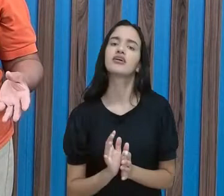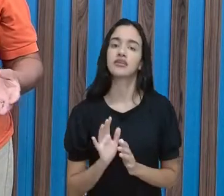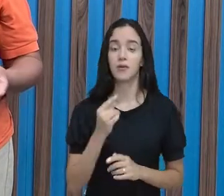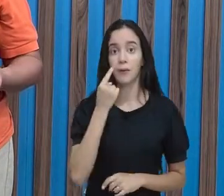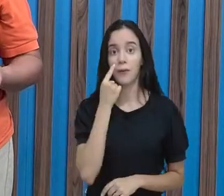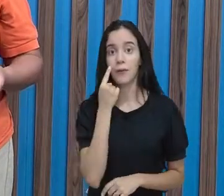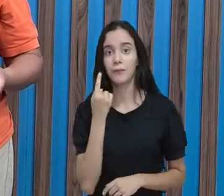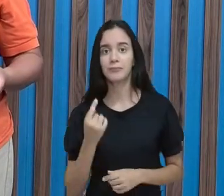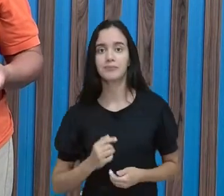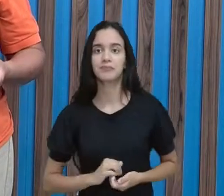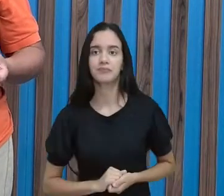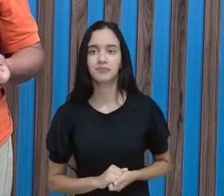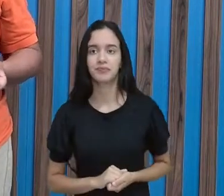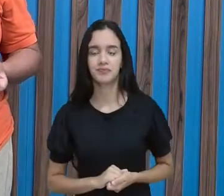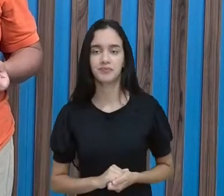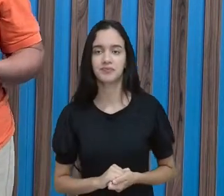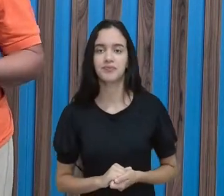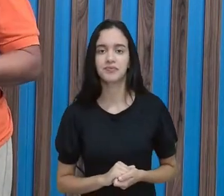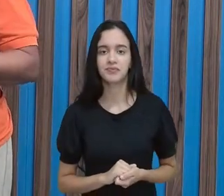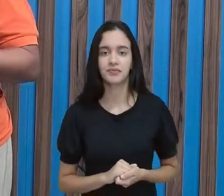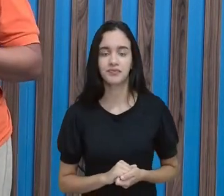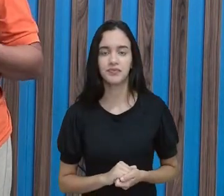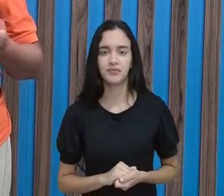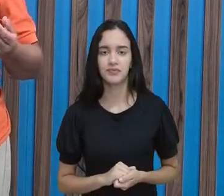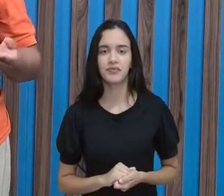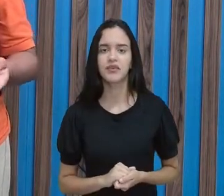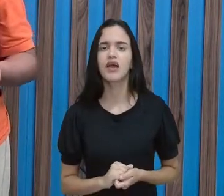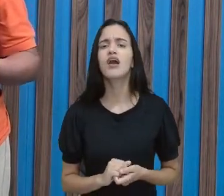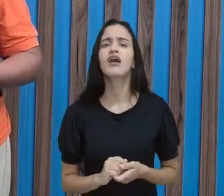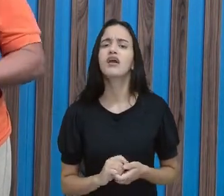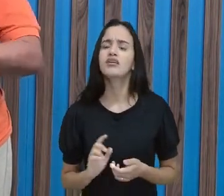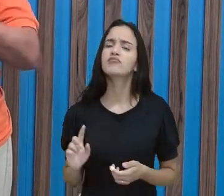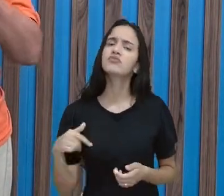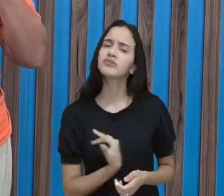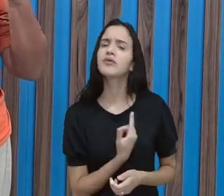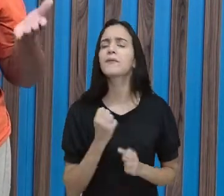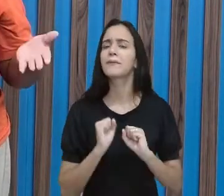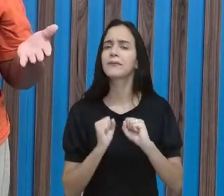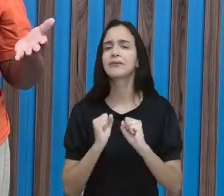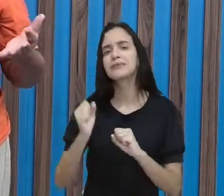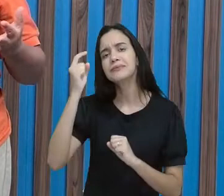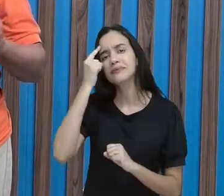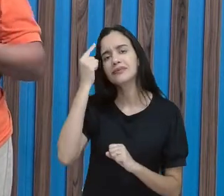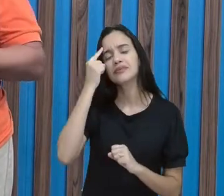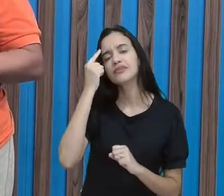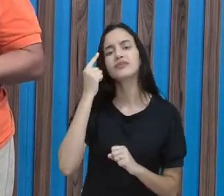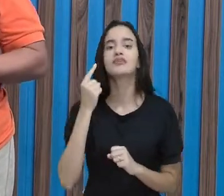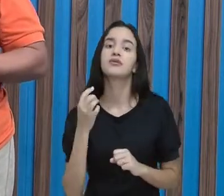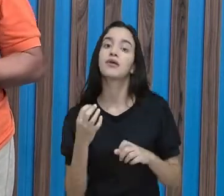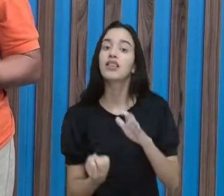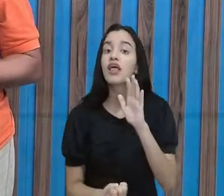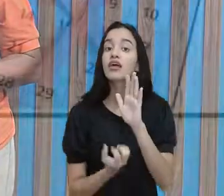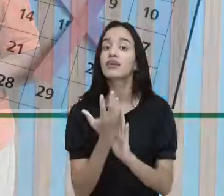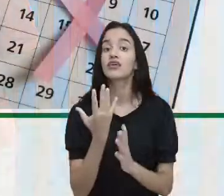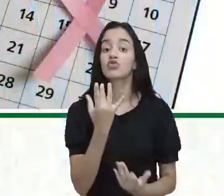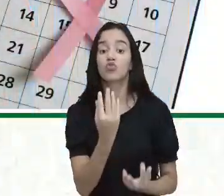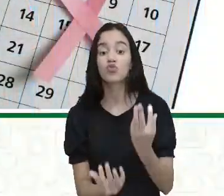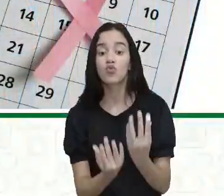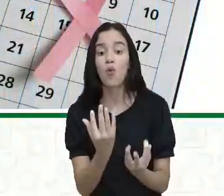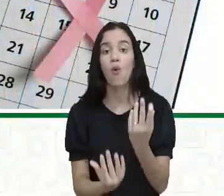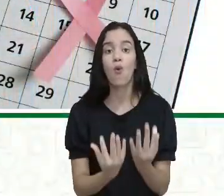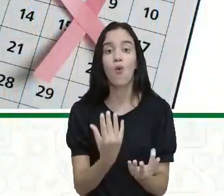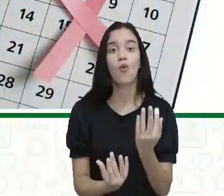fim. E aí, a gente também pode pensar nisso através da invenção do fogo, foi